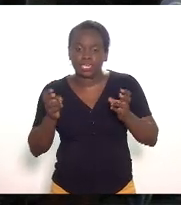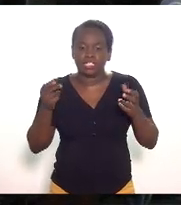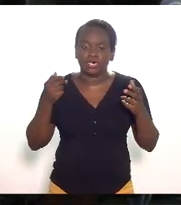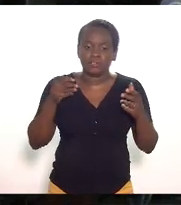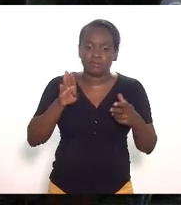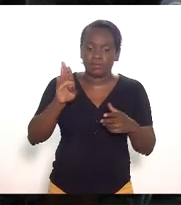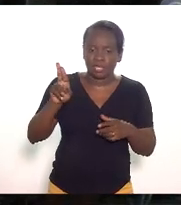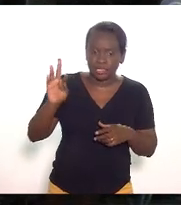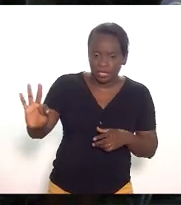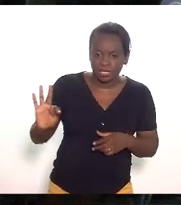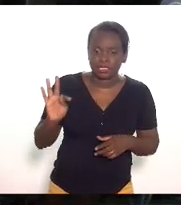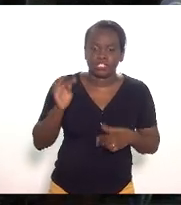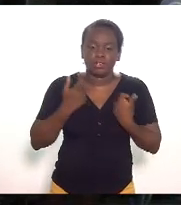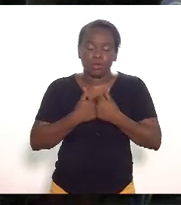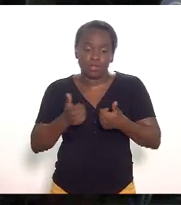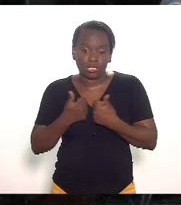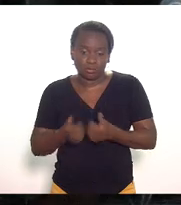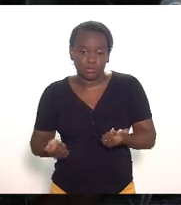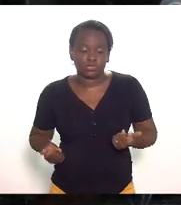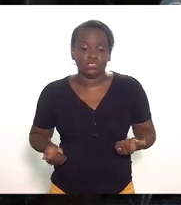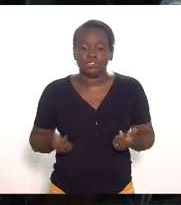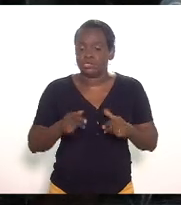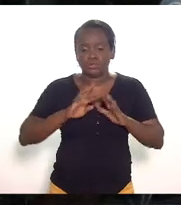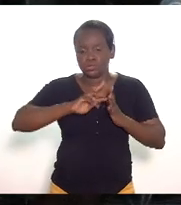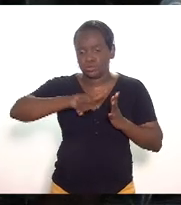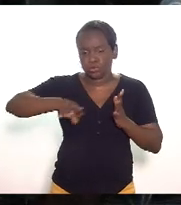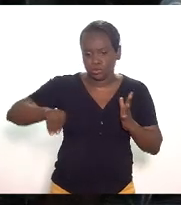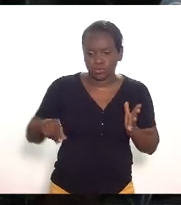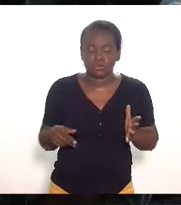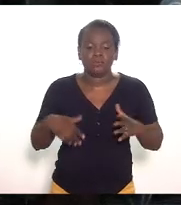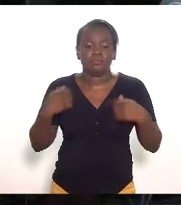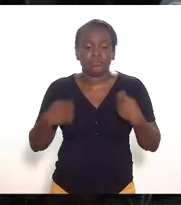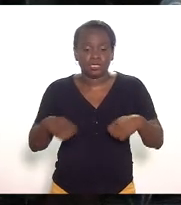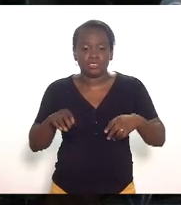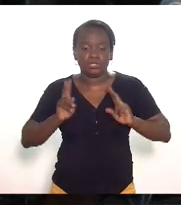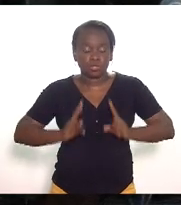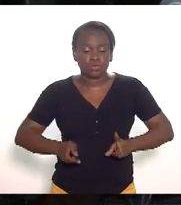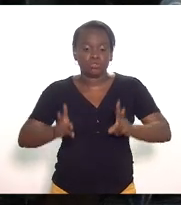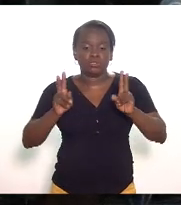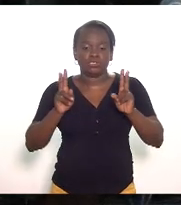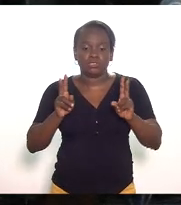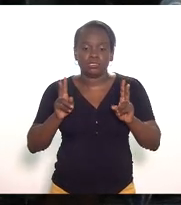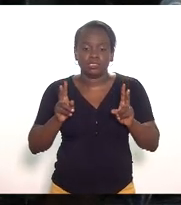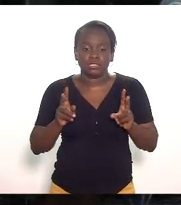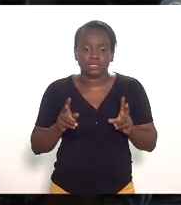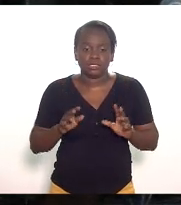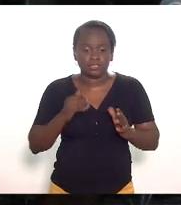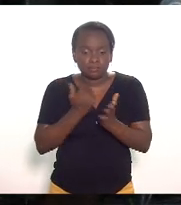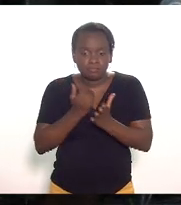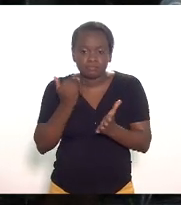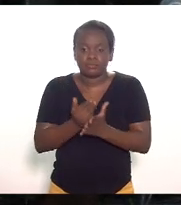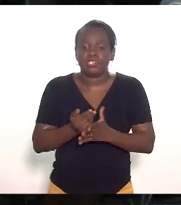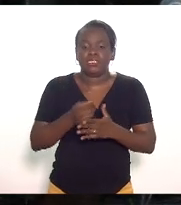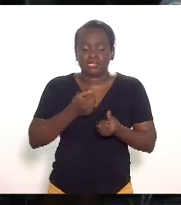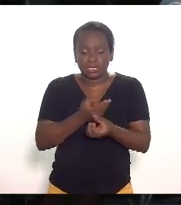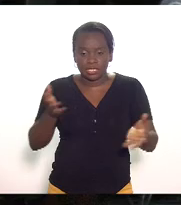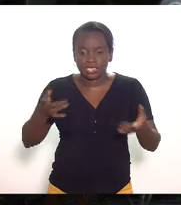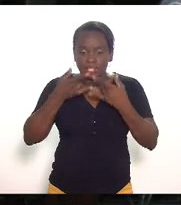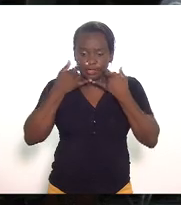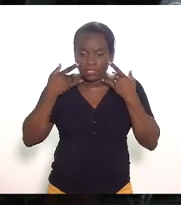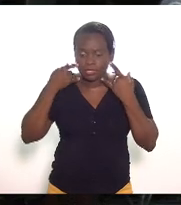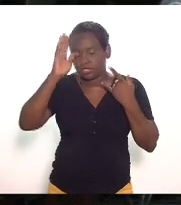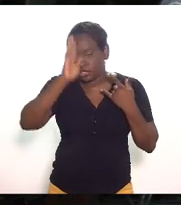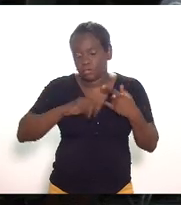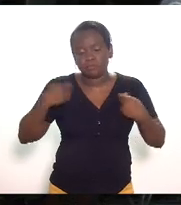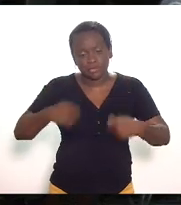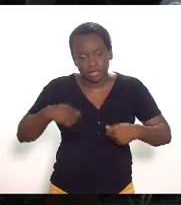de BRT, de ônibus, em todos os modais. Precisamos continuar intensivamente com essa distribuição gratuita